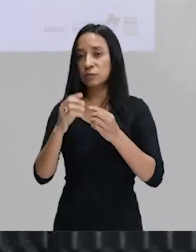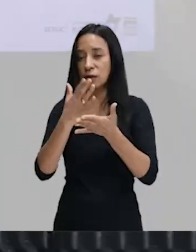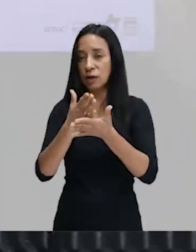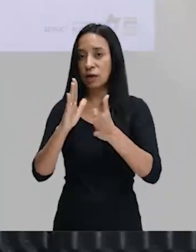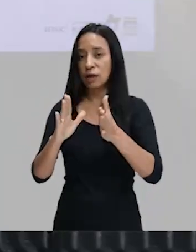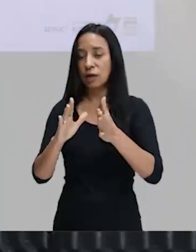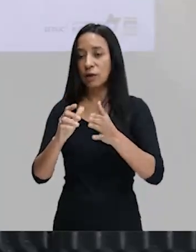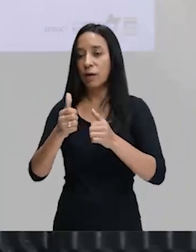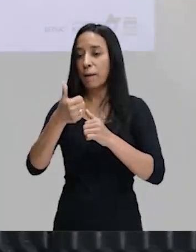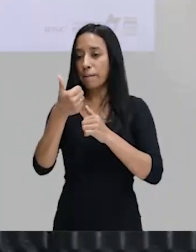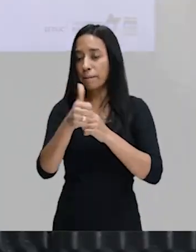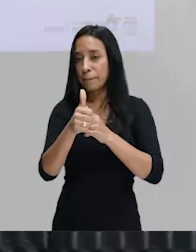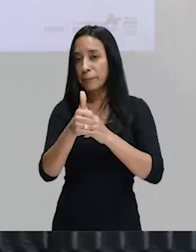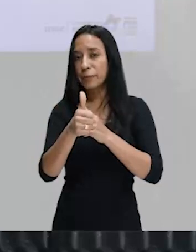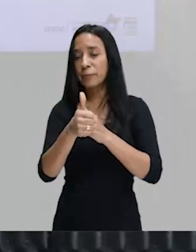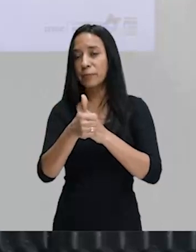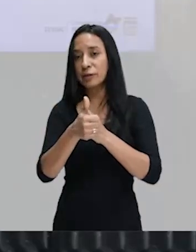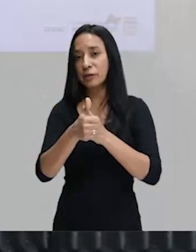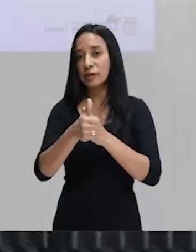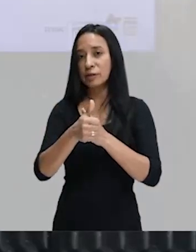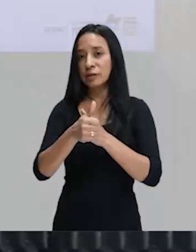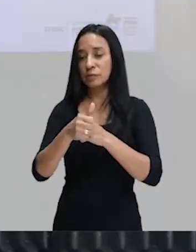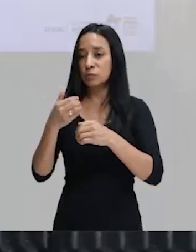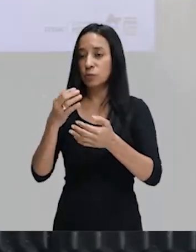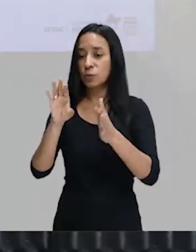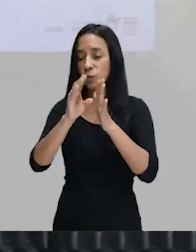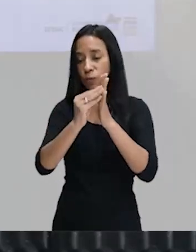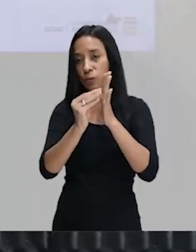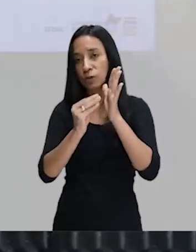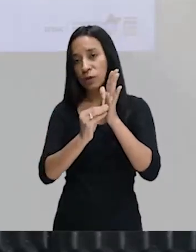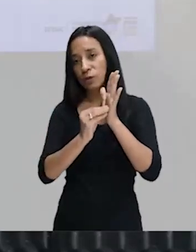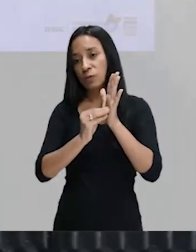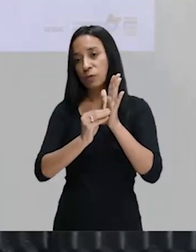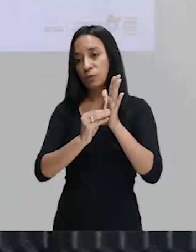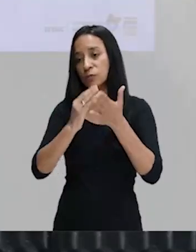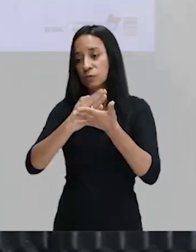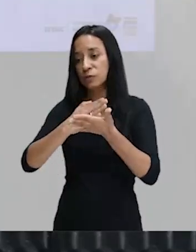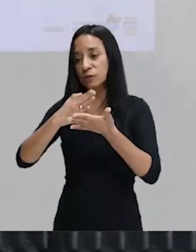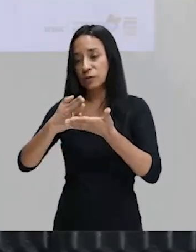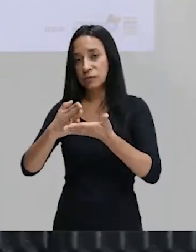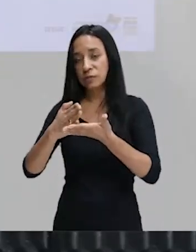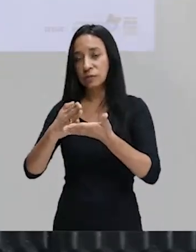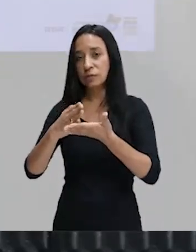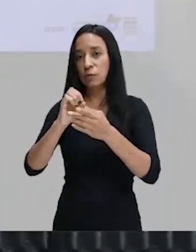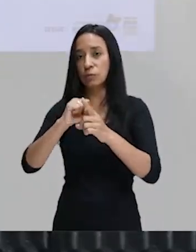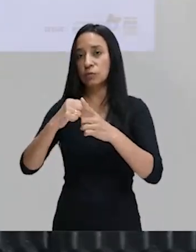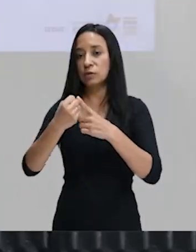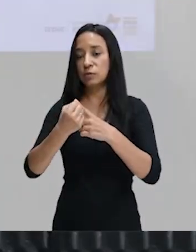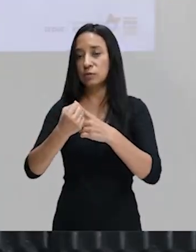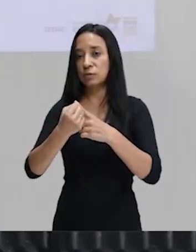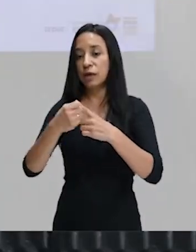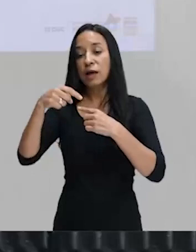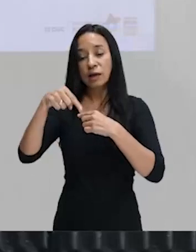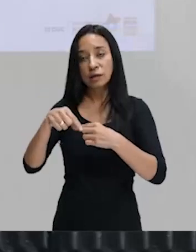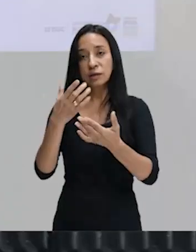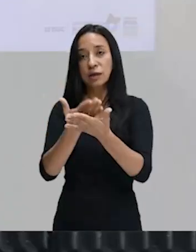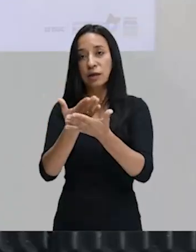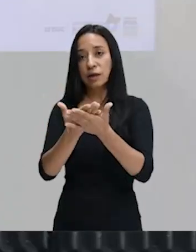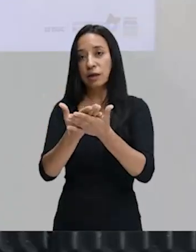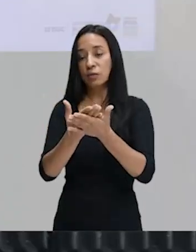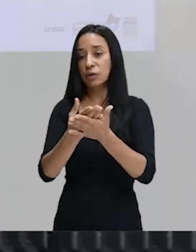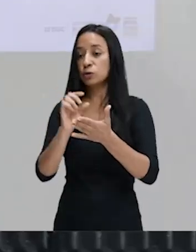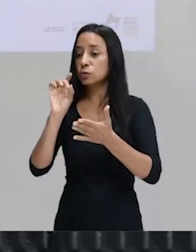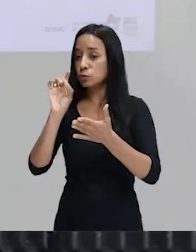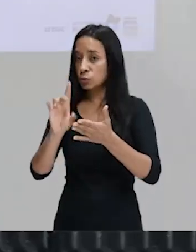uma parte desse conteúdo de estratificação. Lembrando que essa aula é só a parte 1 desse